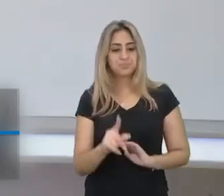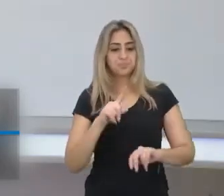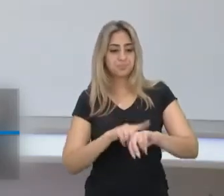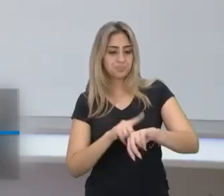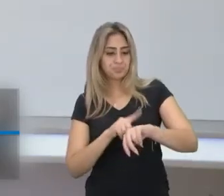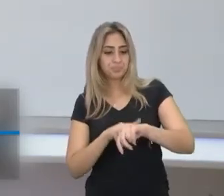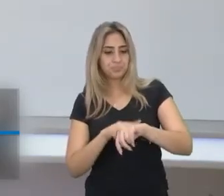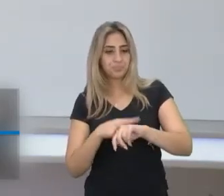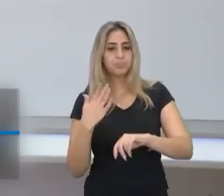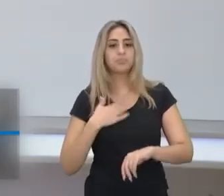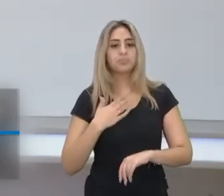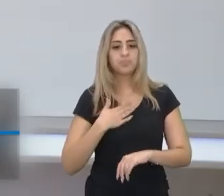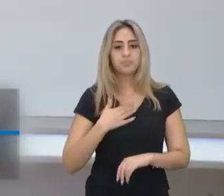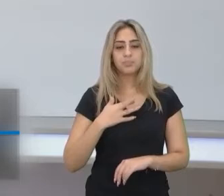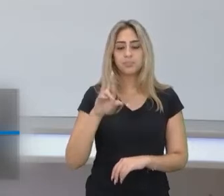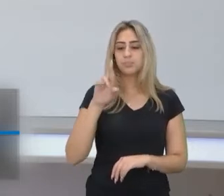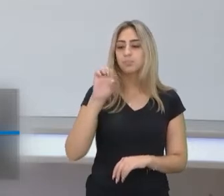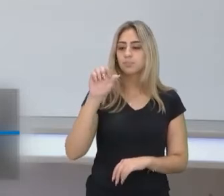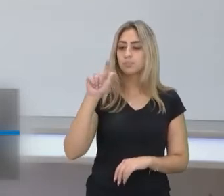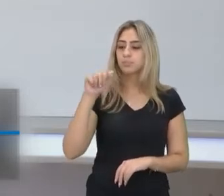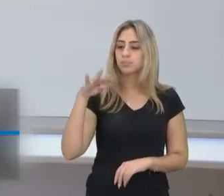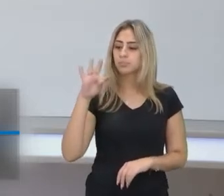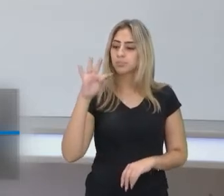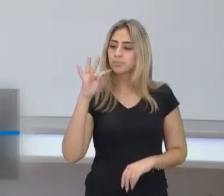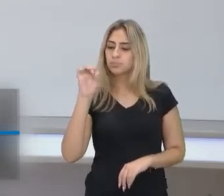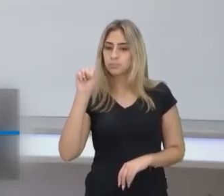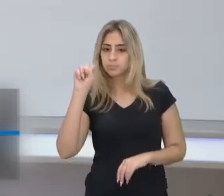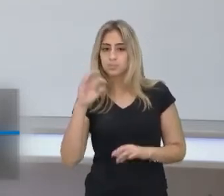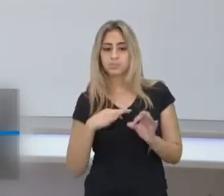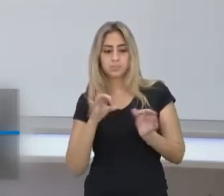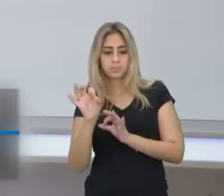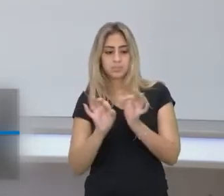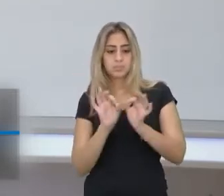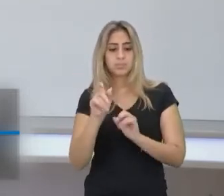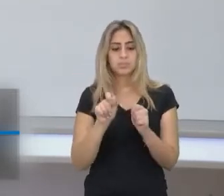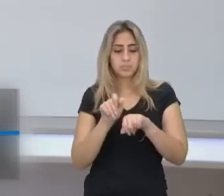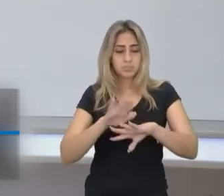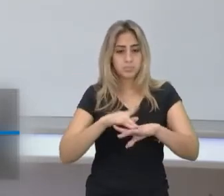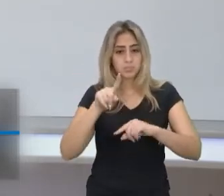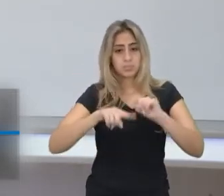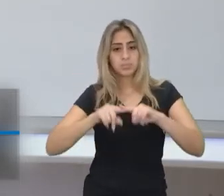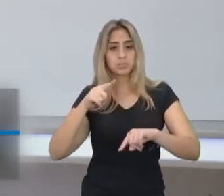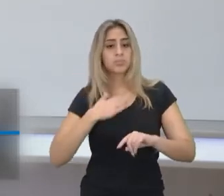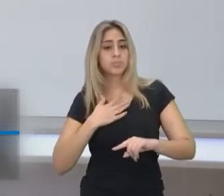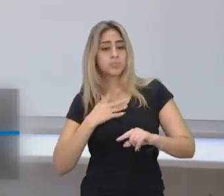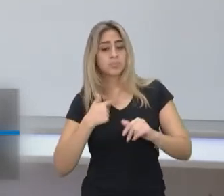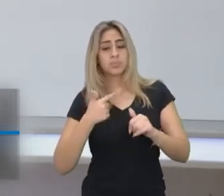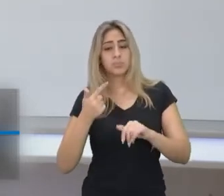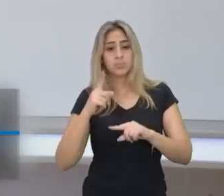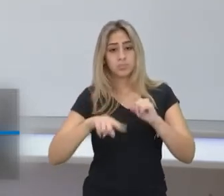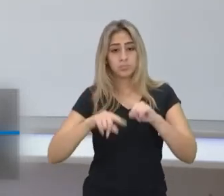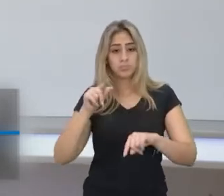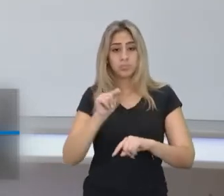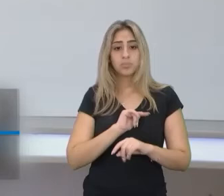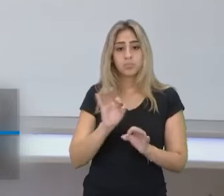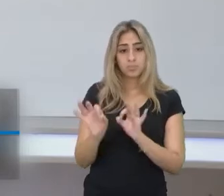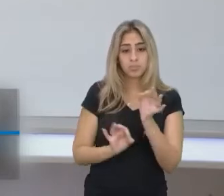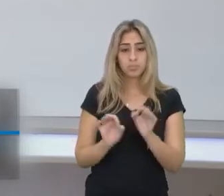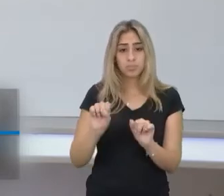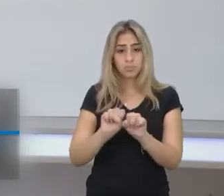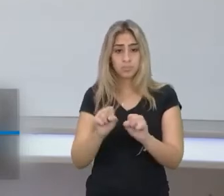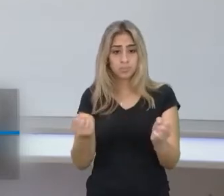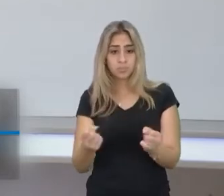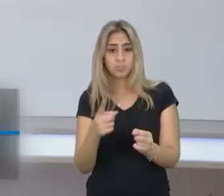tempo ali que os meus reagentes estão se reorganizando e formando o produto, o meu produto está tendo as ligações dele quebrada